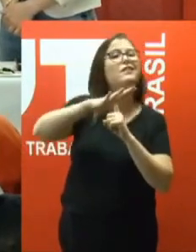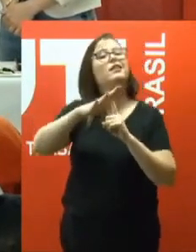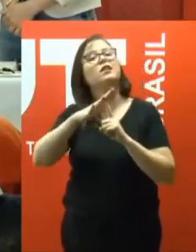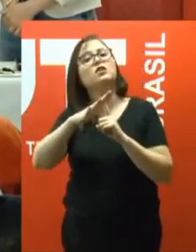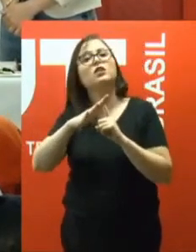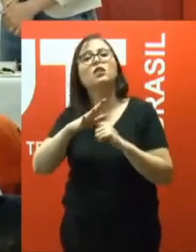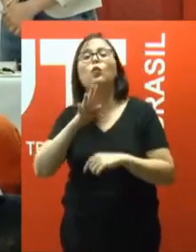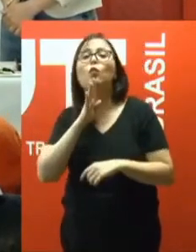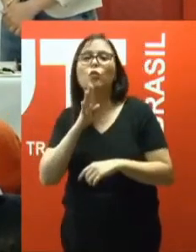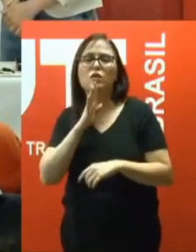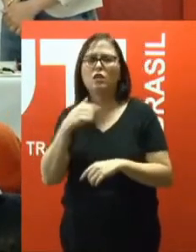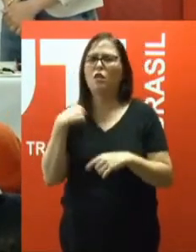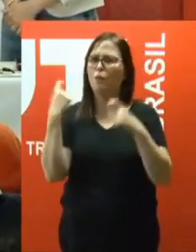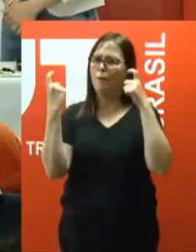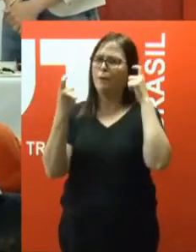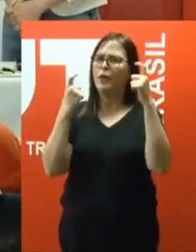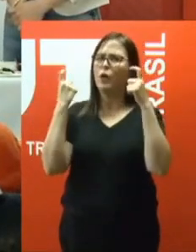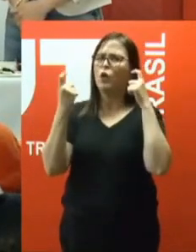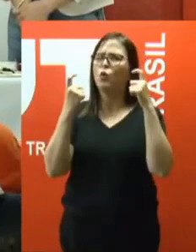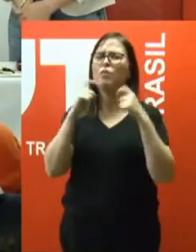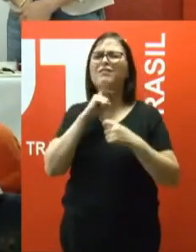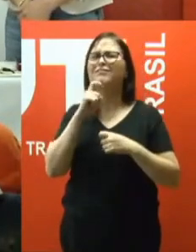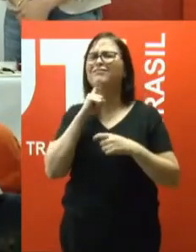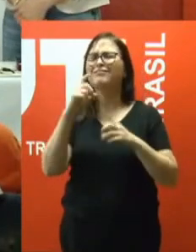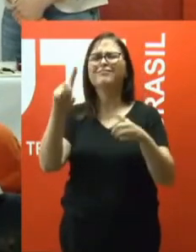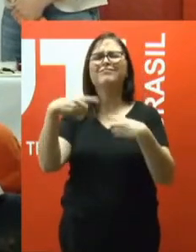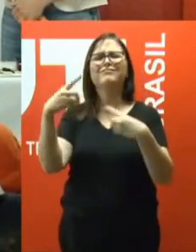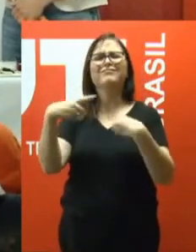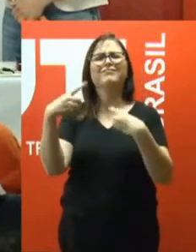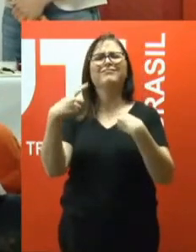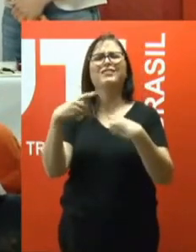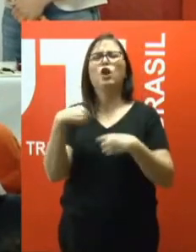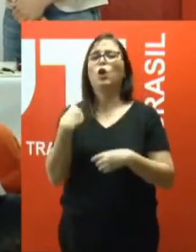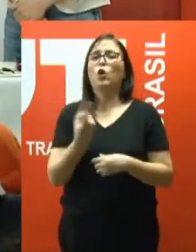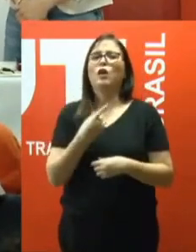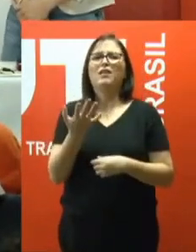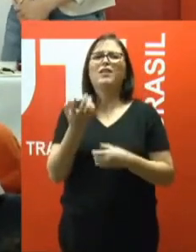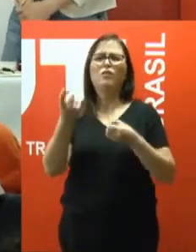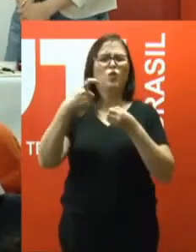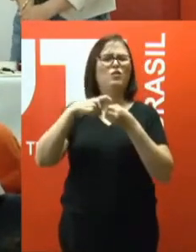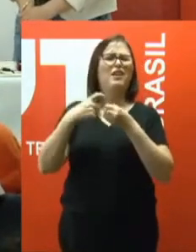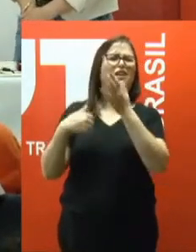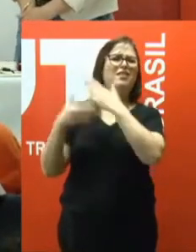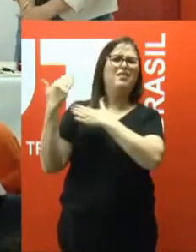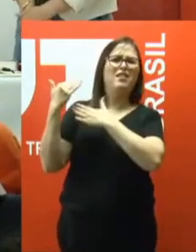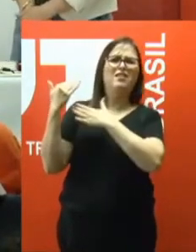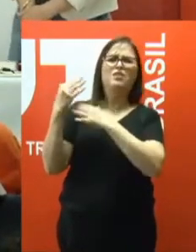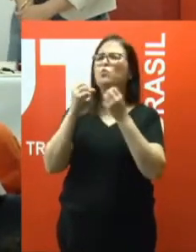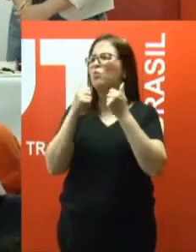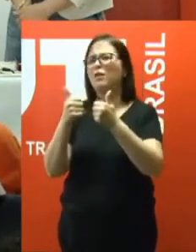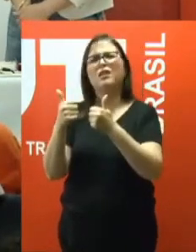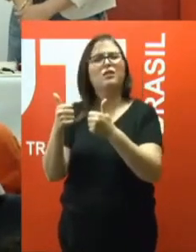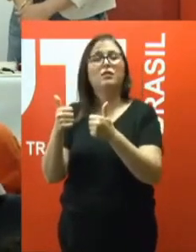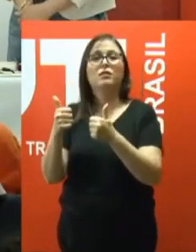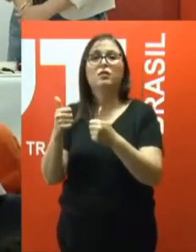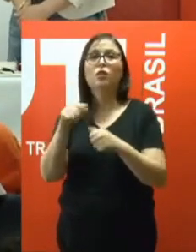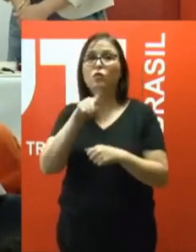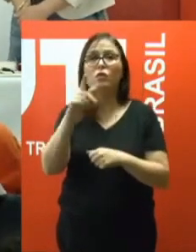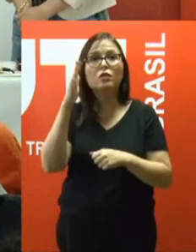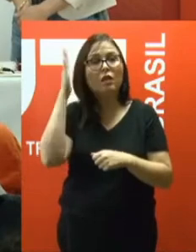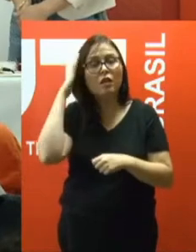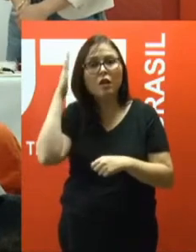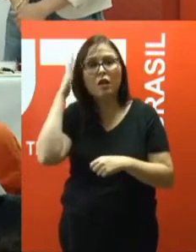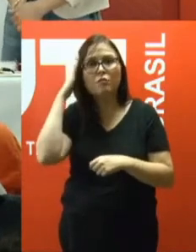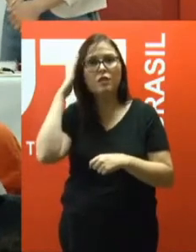não tenho nenhuma preocupação com as críticas que eles fazem que a gente quer voltar atrás. Não tenho nenhuma preocupação. Quero que vocês saibam que nós